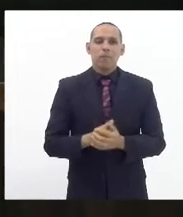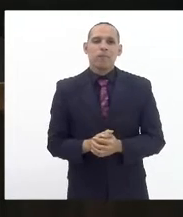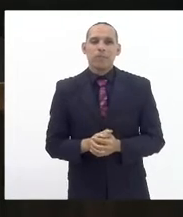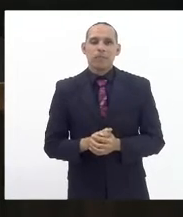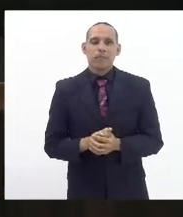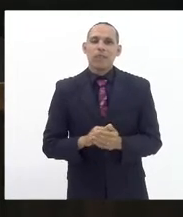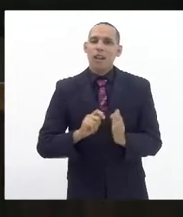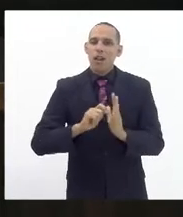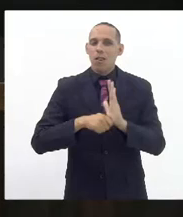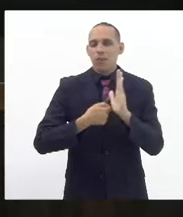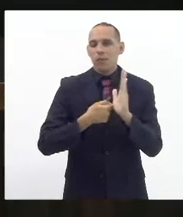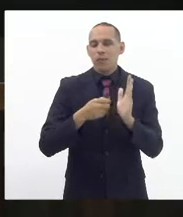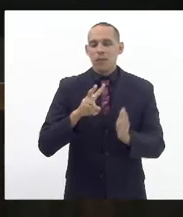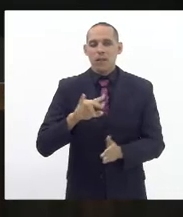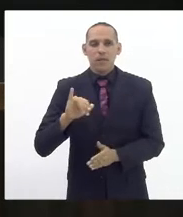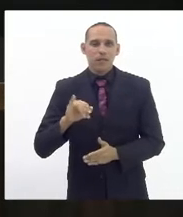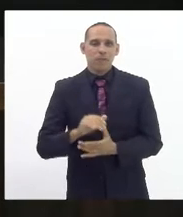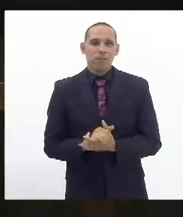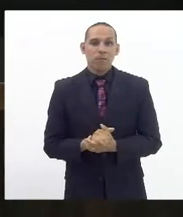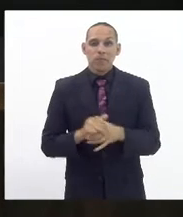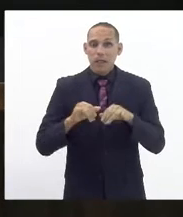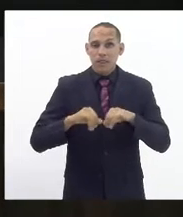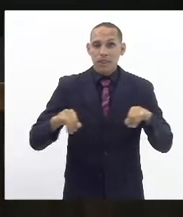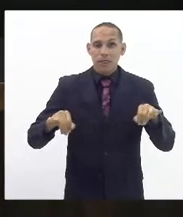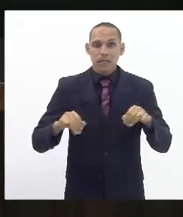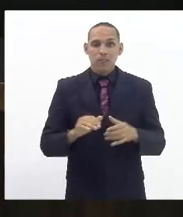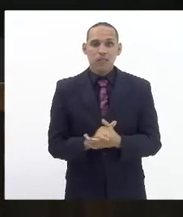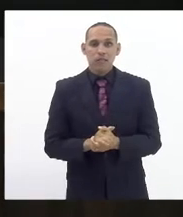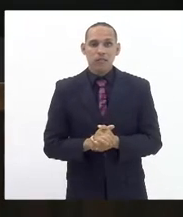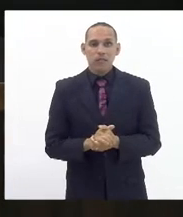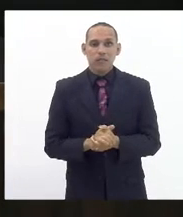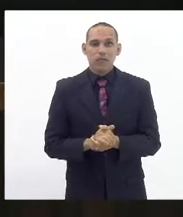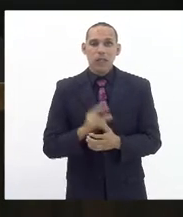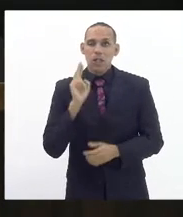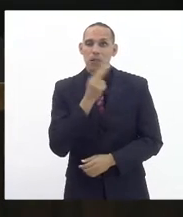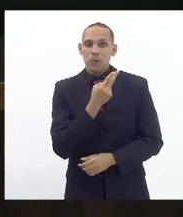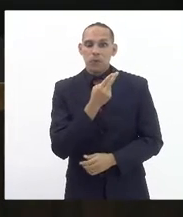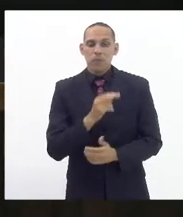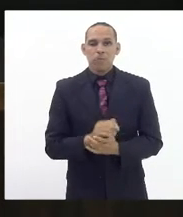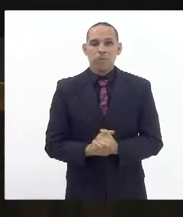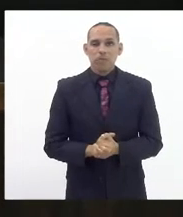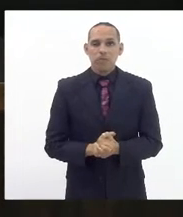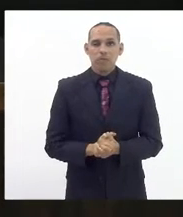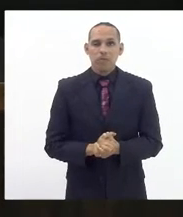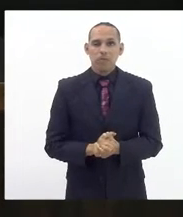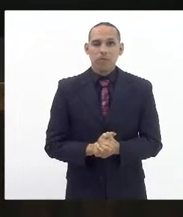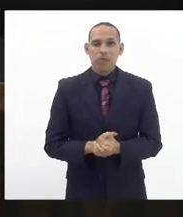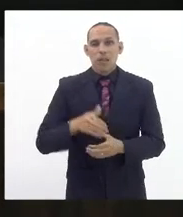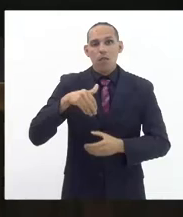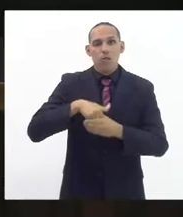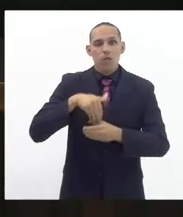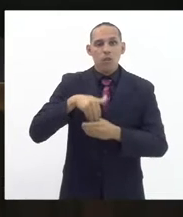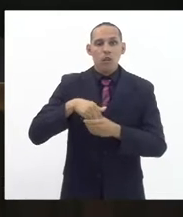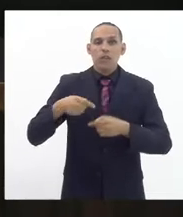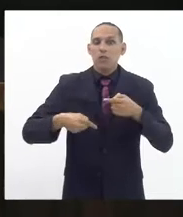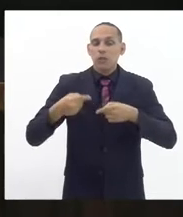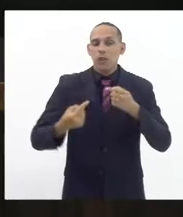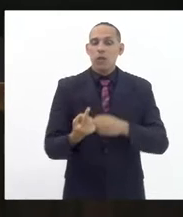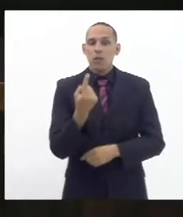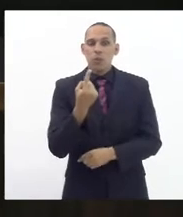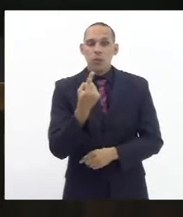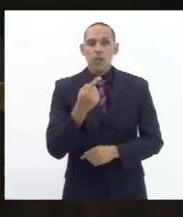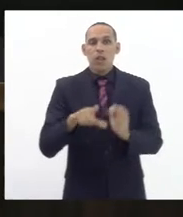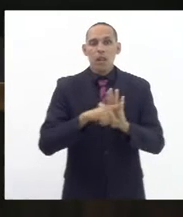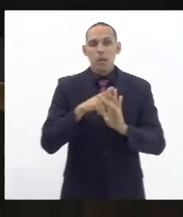a autógrafo. Anuncio, em regime de urgência, em votação, em discussão única, projeto